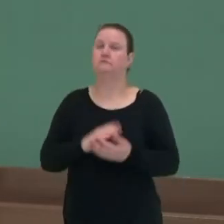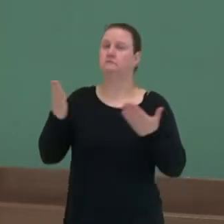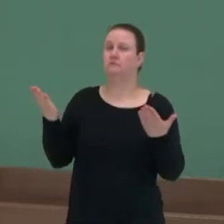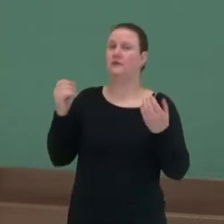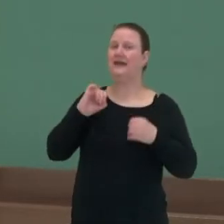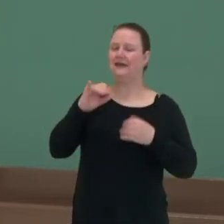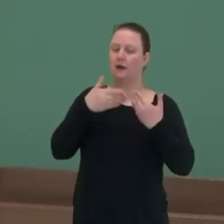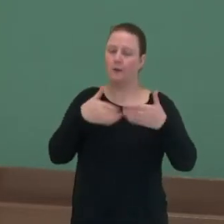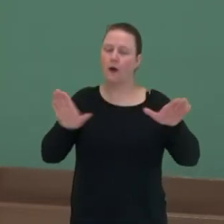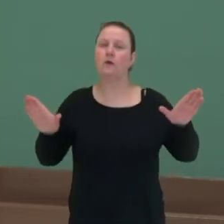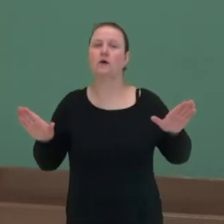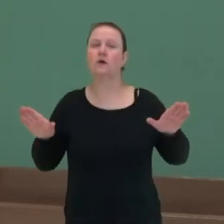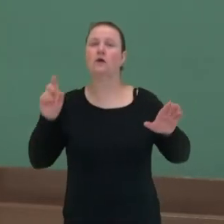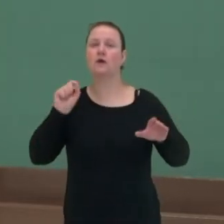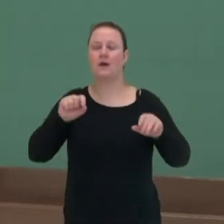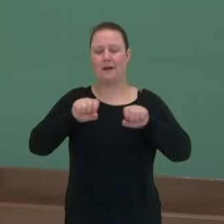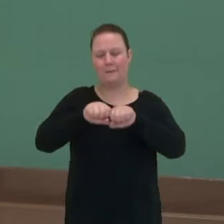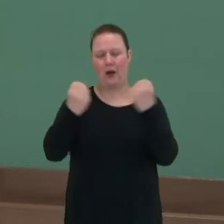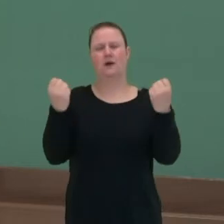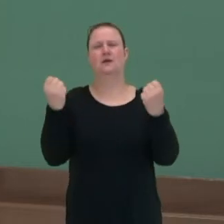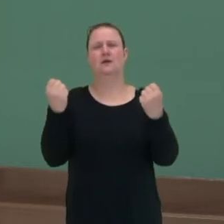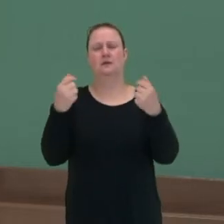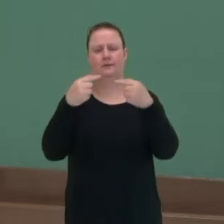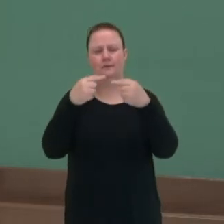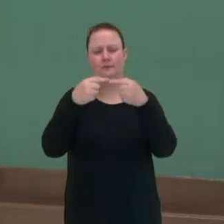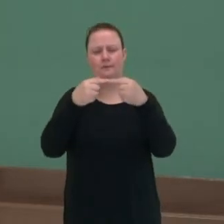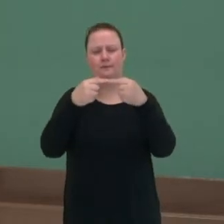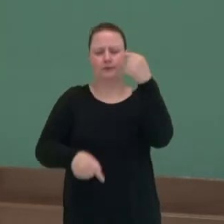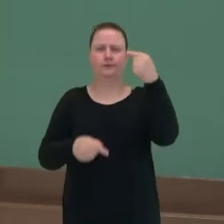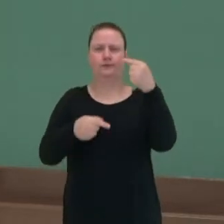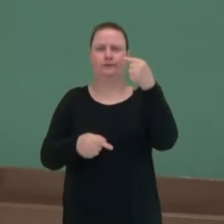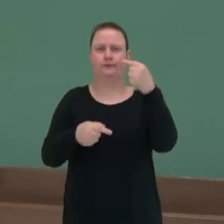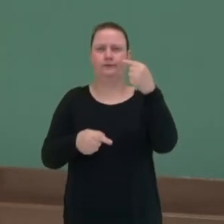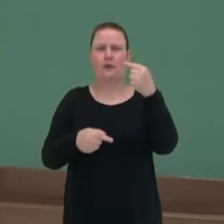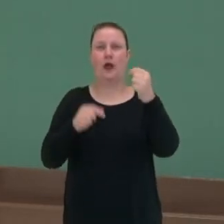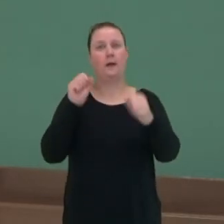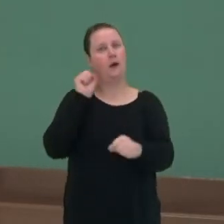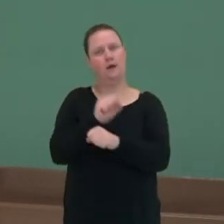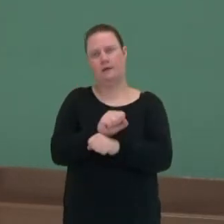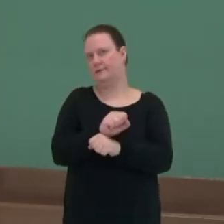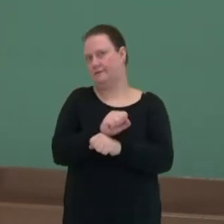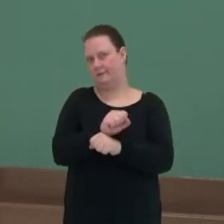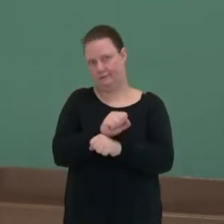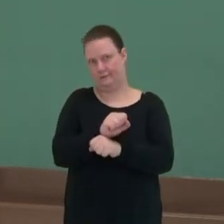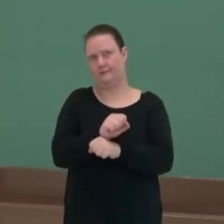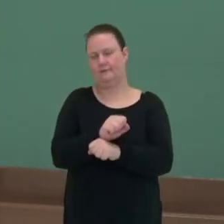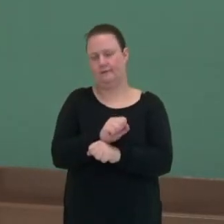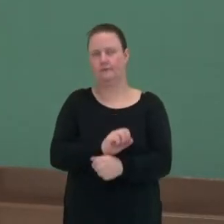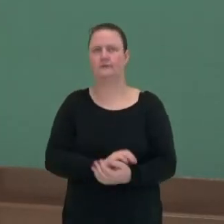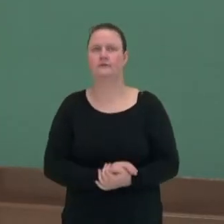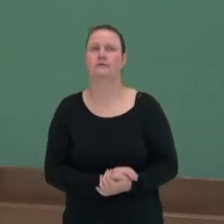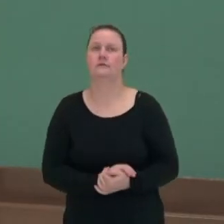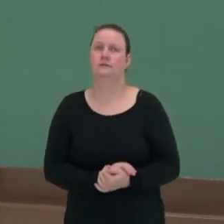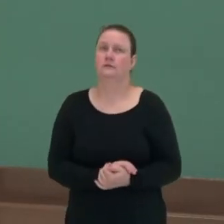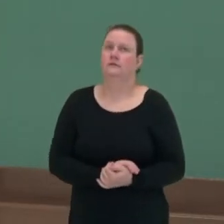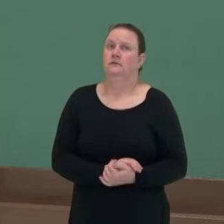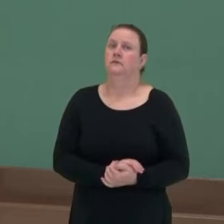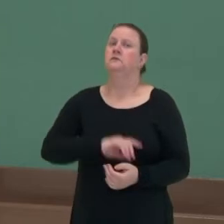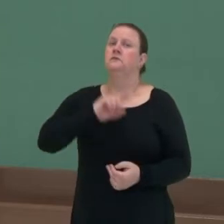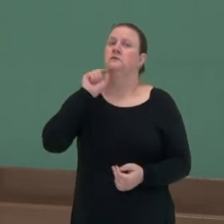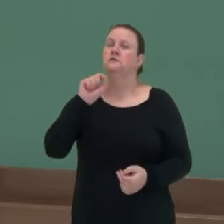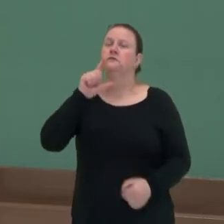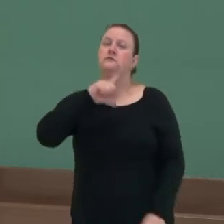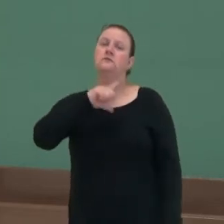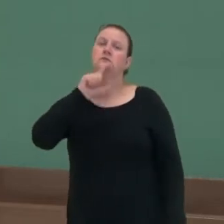esse circuito, eu rompo a ligação e esses elétrons param de circular. Então, eu tenho